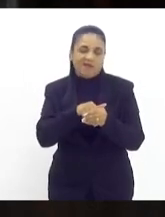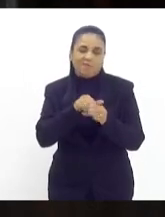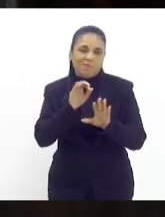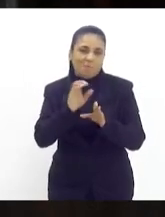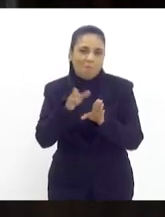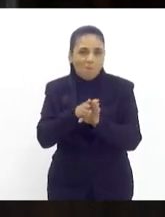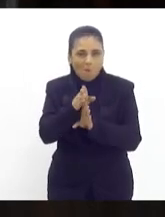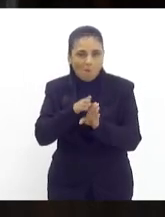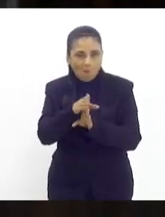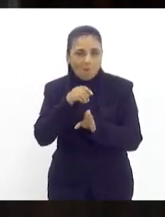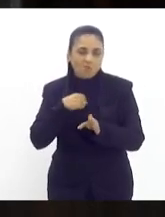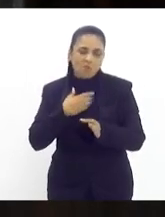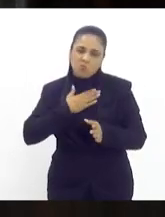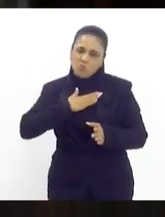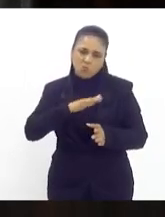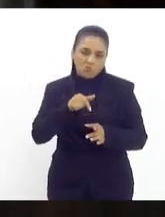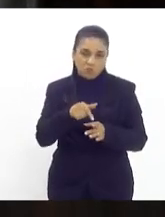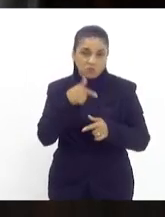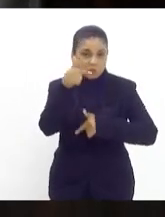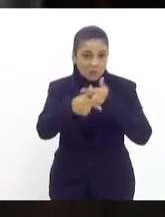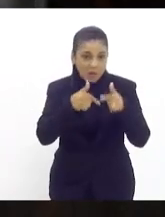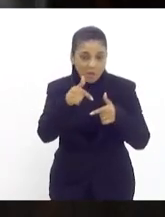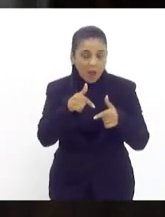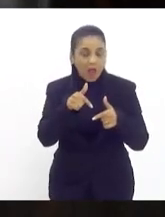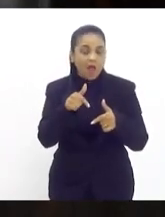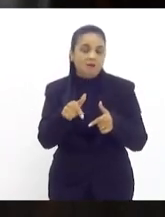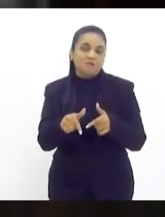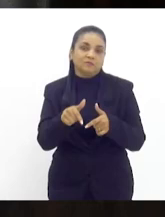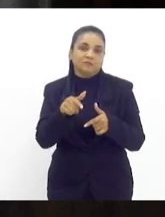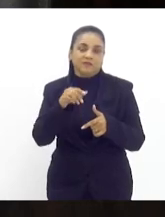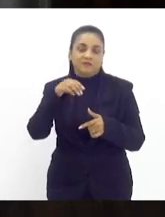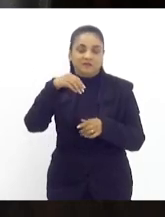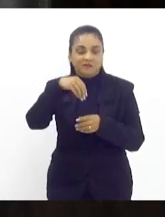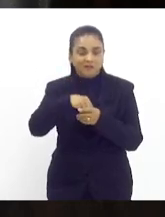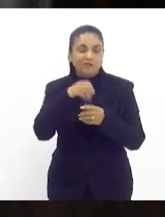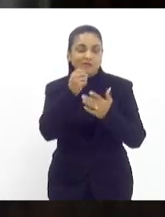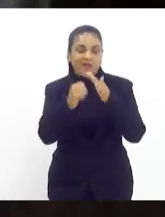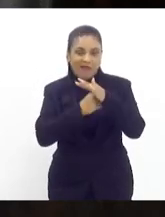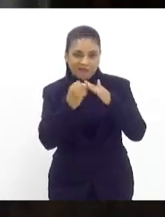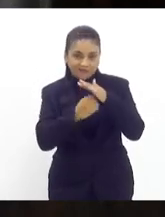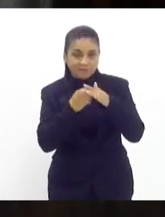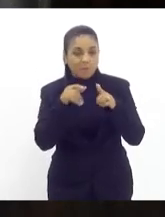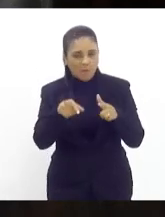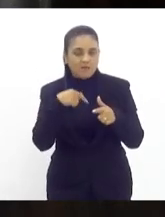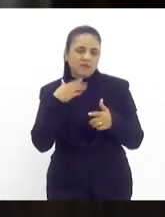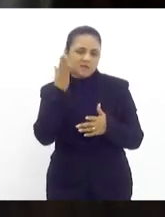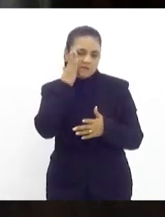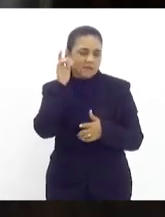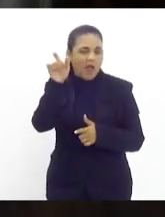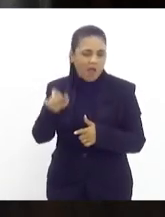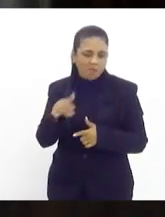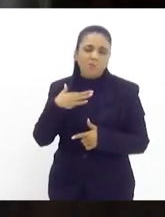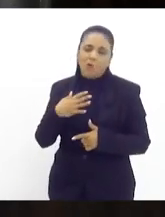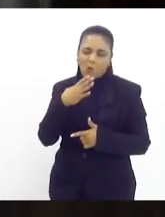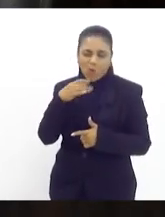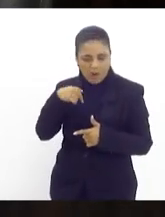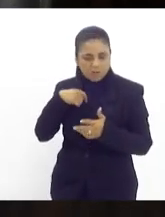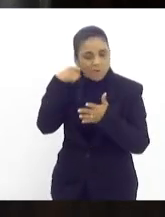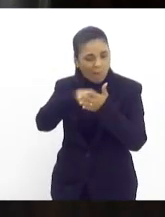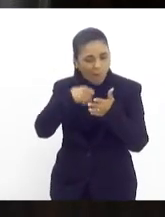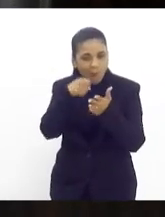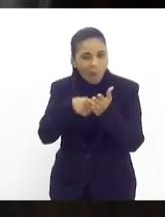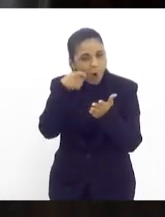pelo descontento com o serviço, mas ele me conhece e sabe que eu vou cobrar e vou cobrar muito. E ele